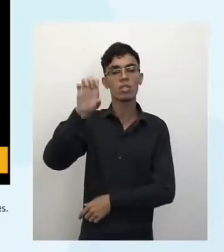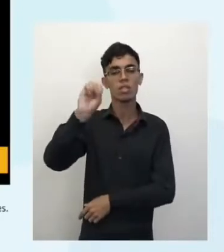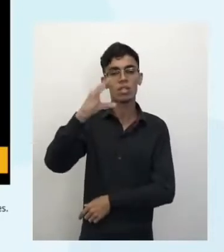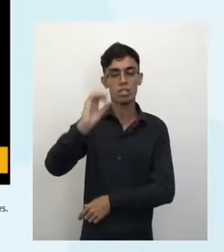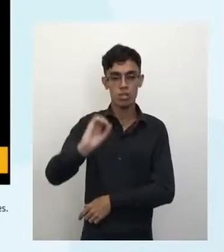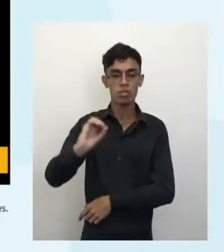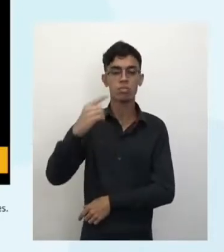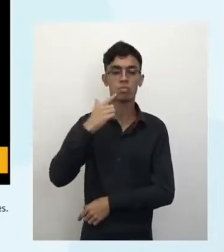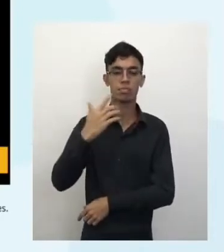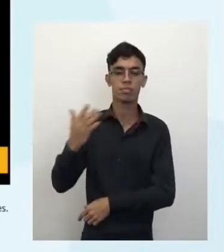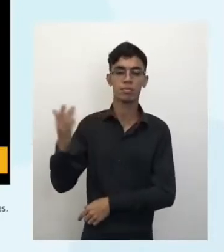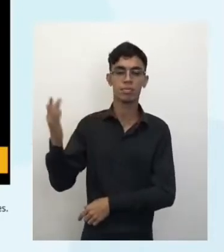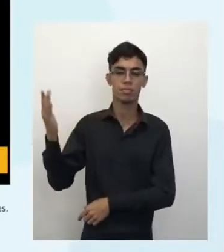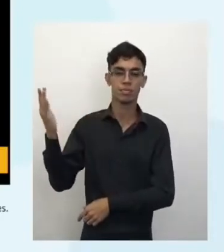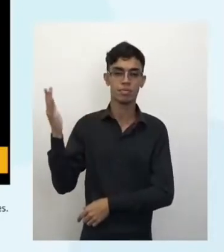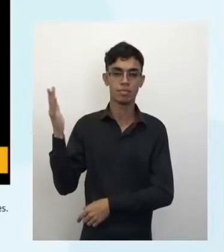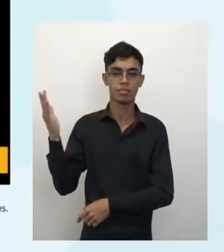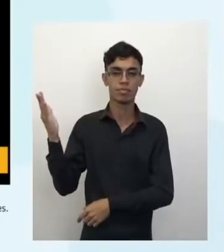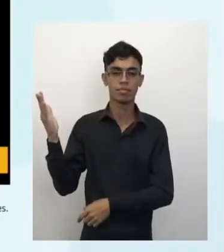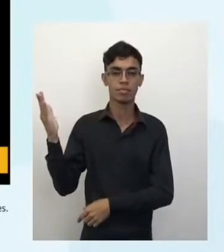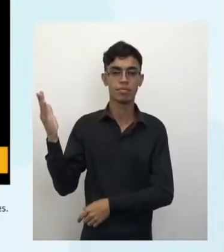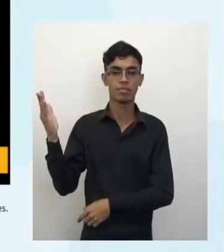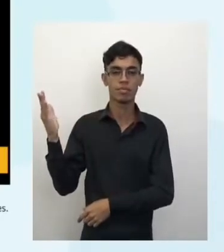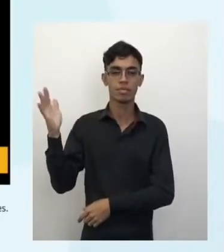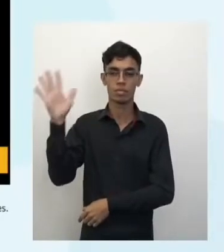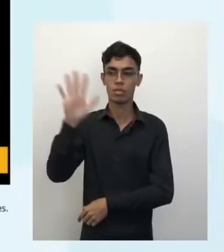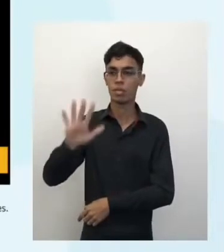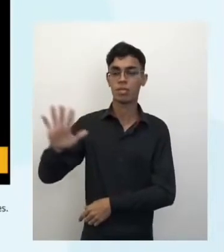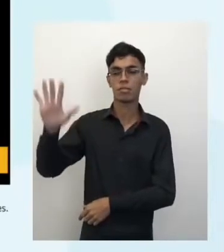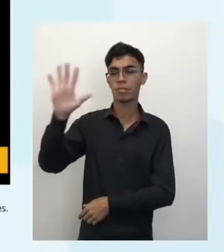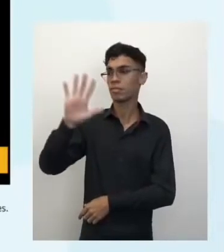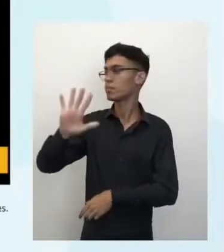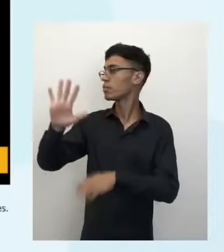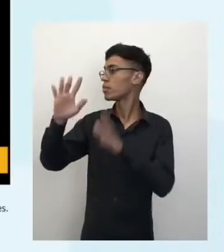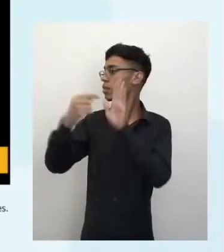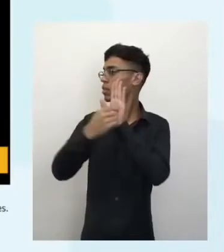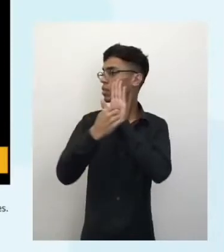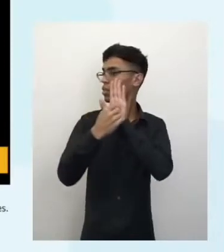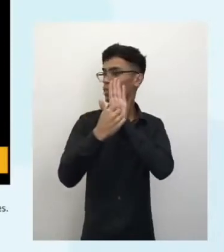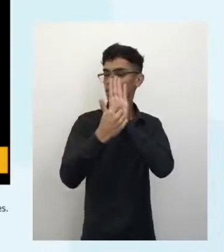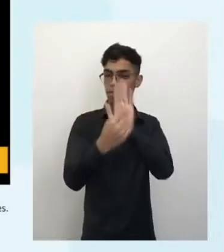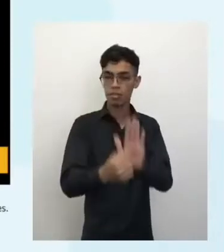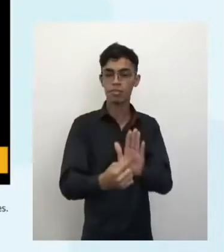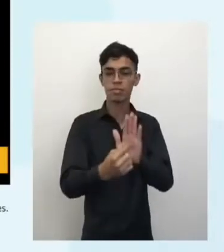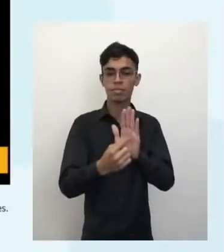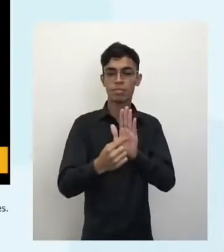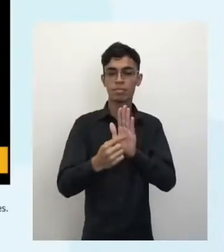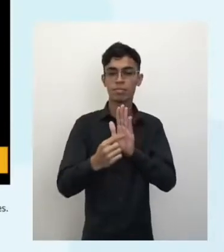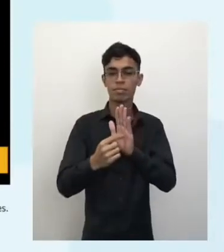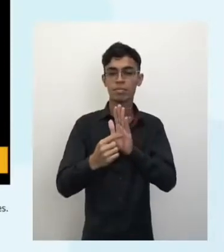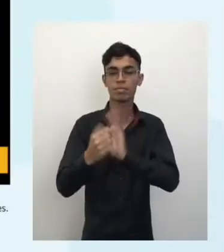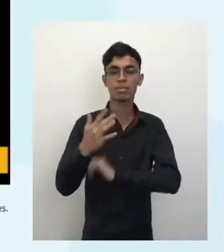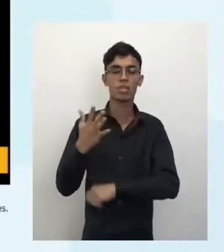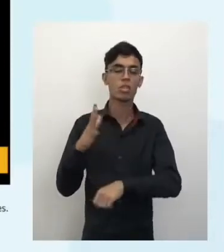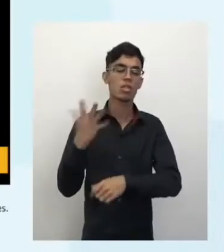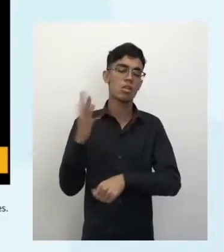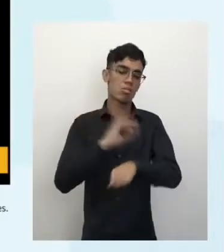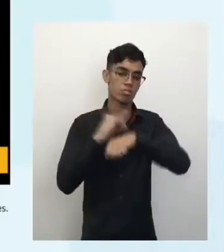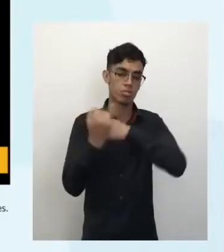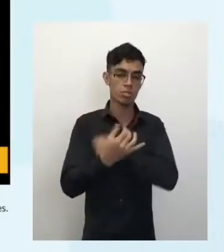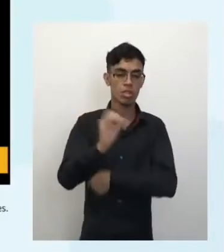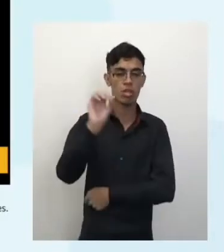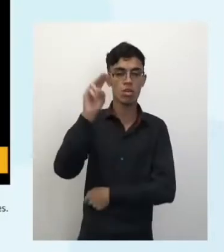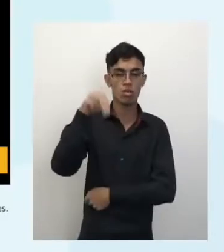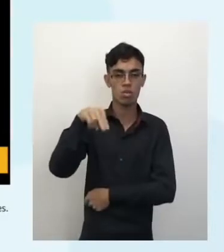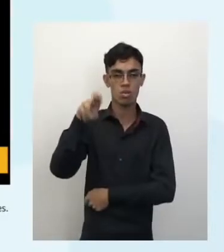aí um folder que é representado aí pela década internacional de afrodescendentes da ONU,